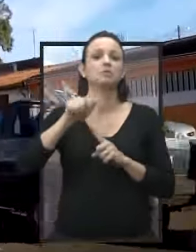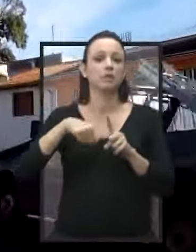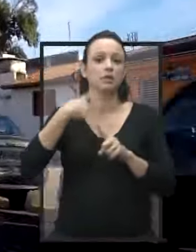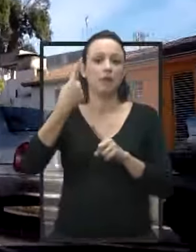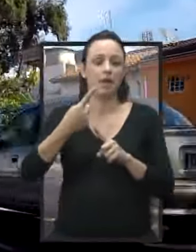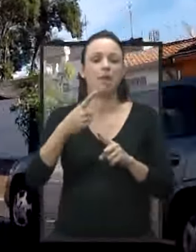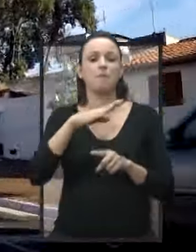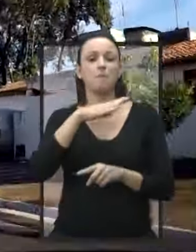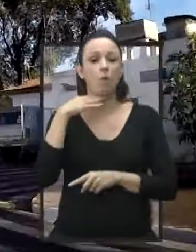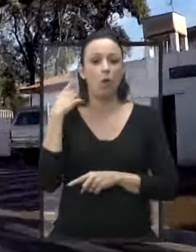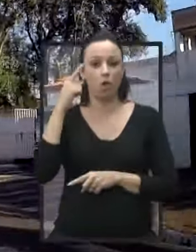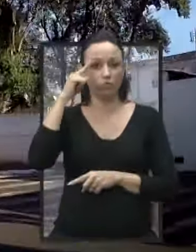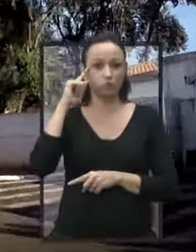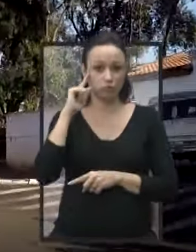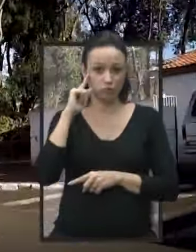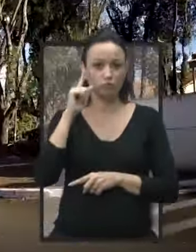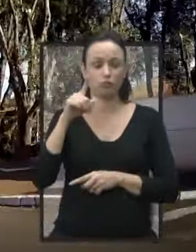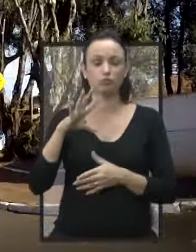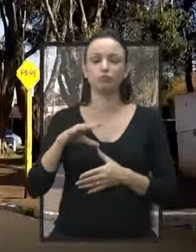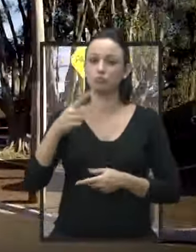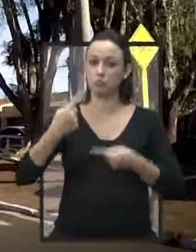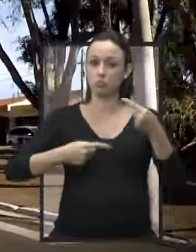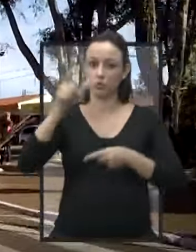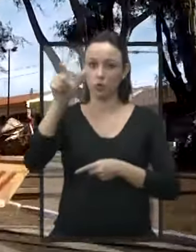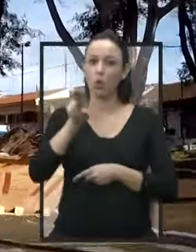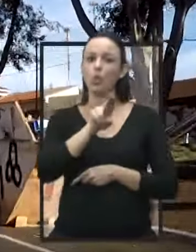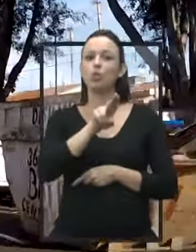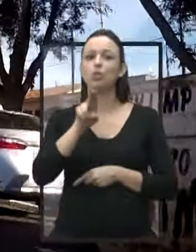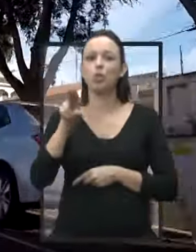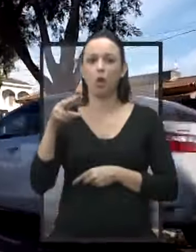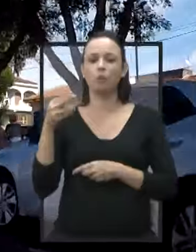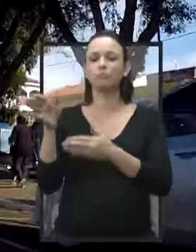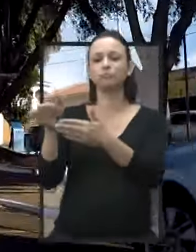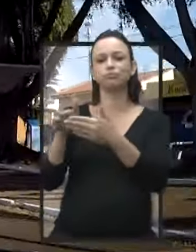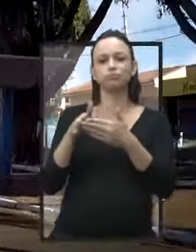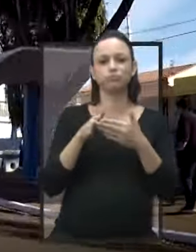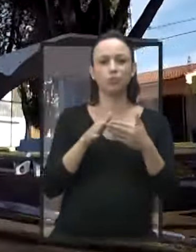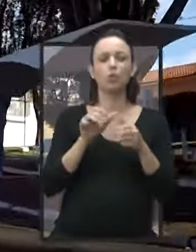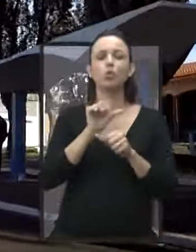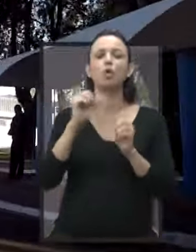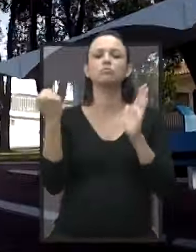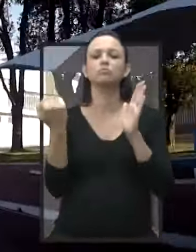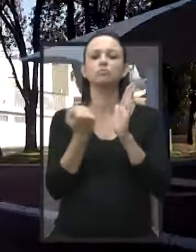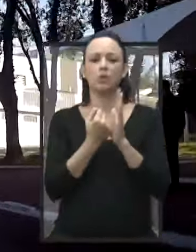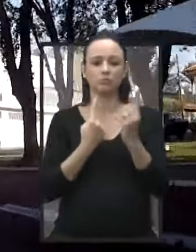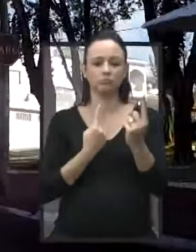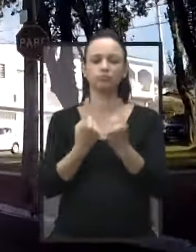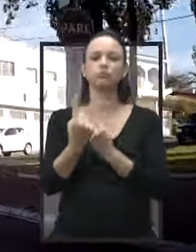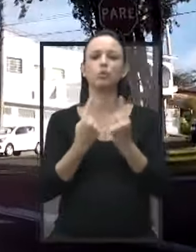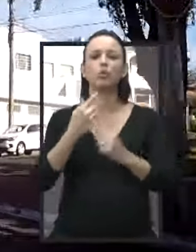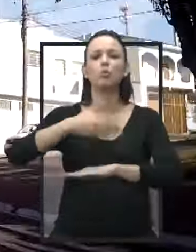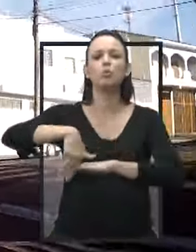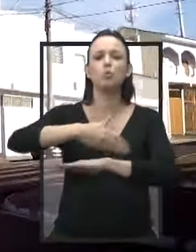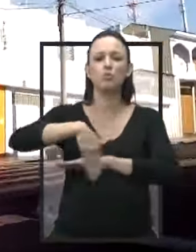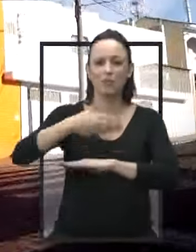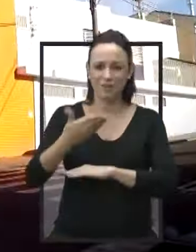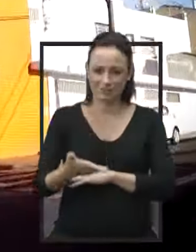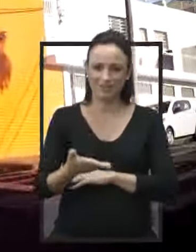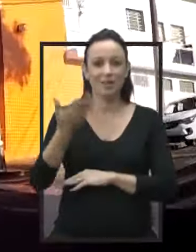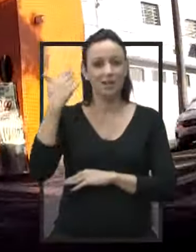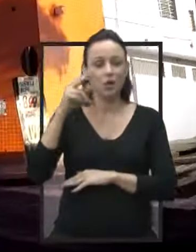de Zezinho Magalhães, o ilustre político teve seu nome emprestado para renomear a via pública, que